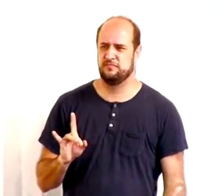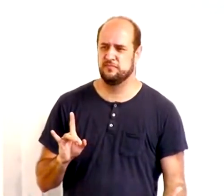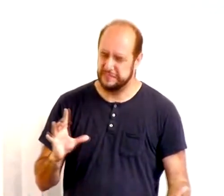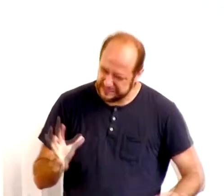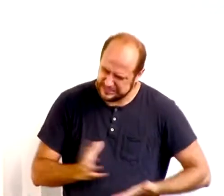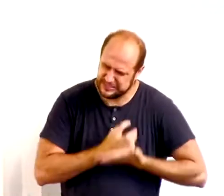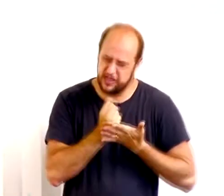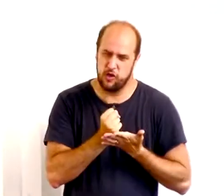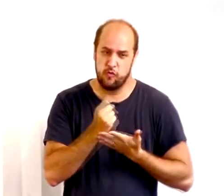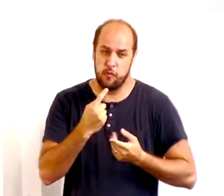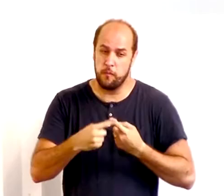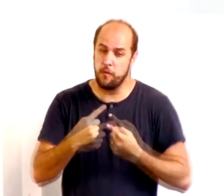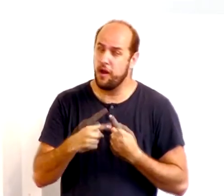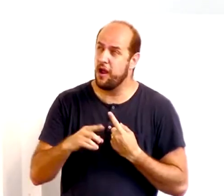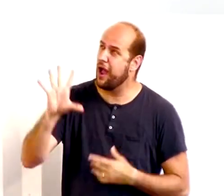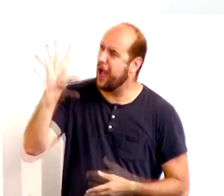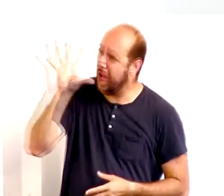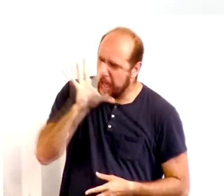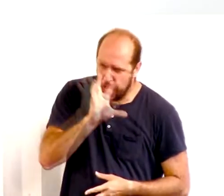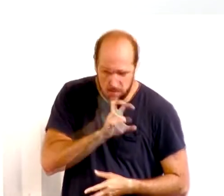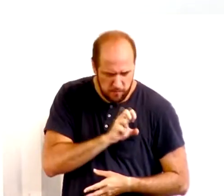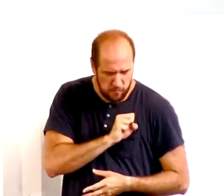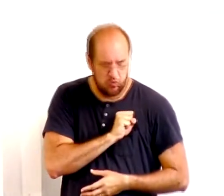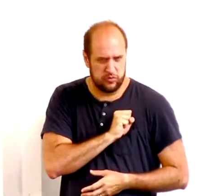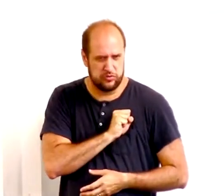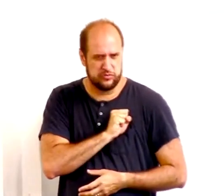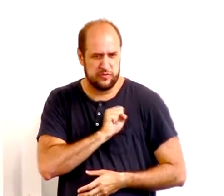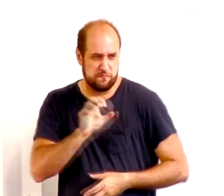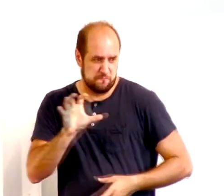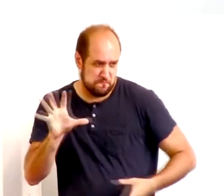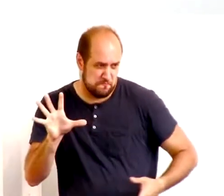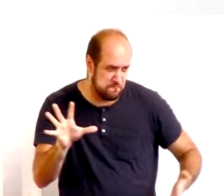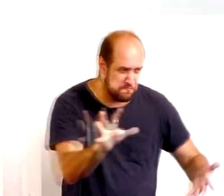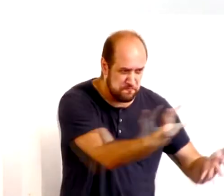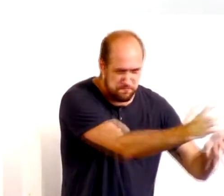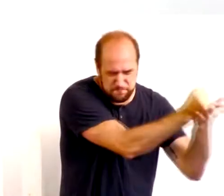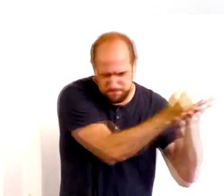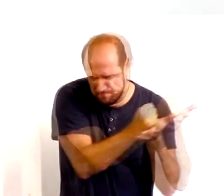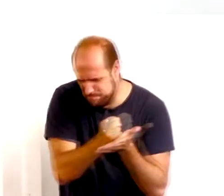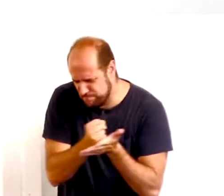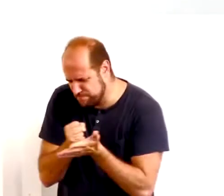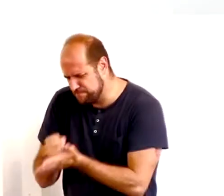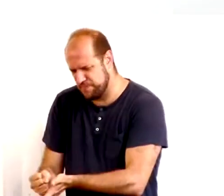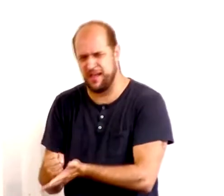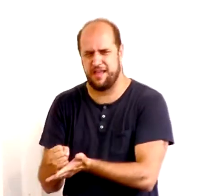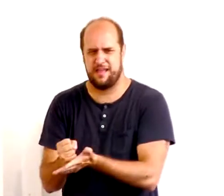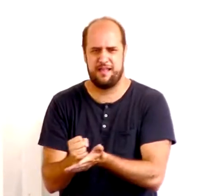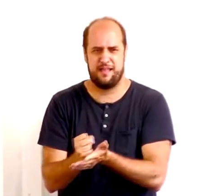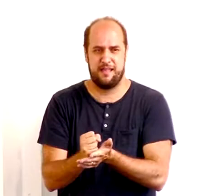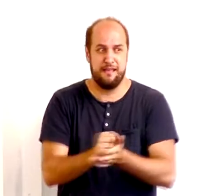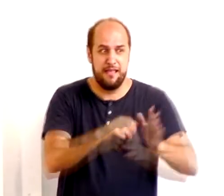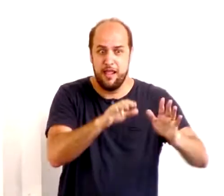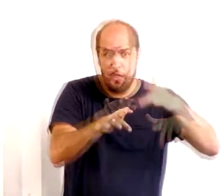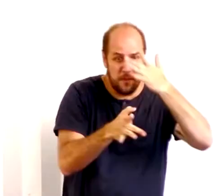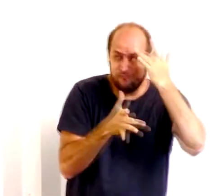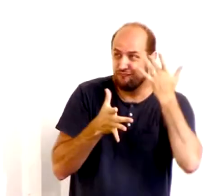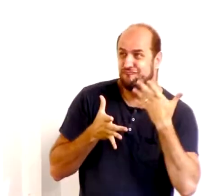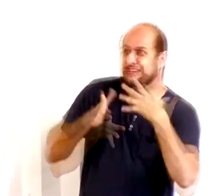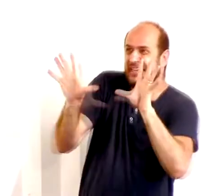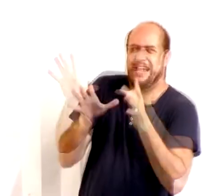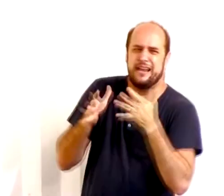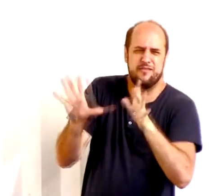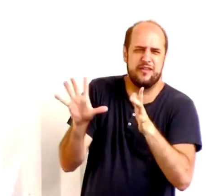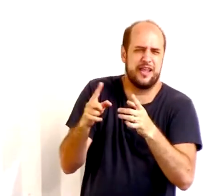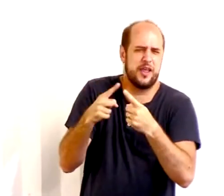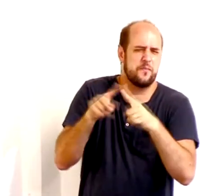O amor dele cobre essa pessoa, toma essa pessoa pela mão, uma mão que nem quer ser